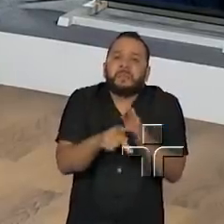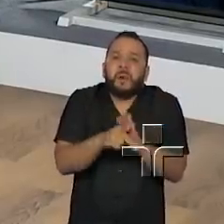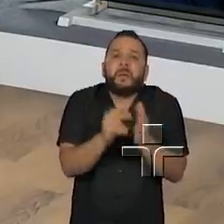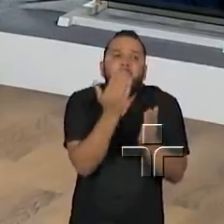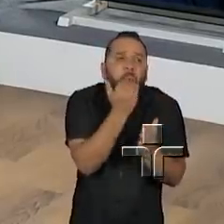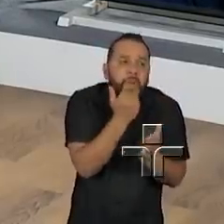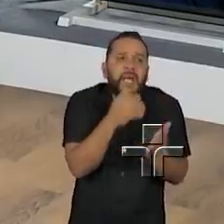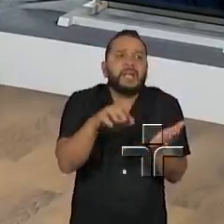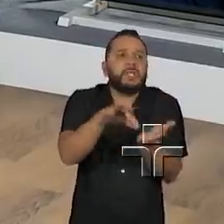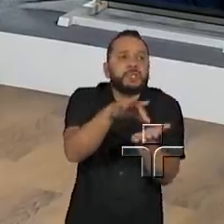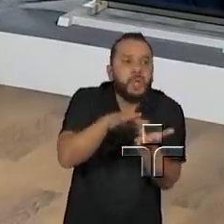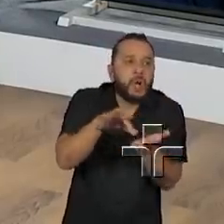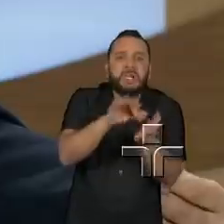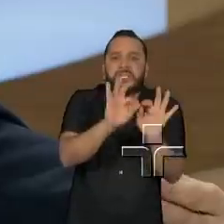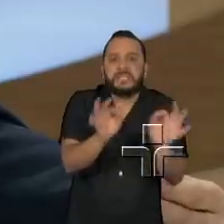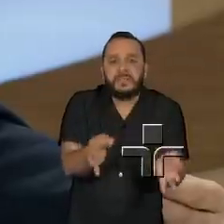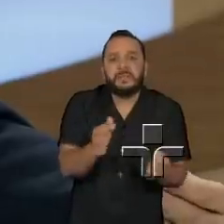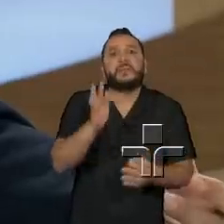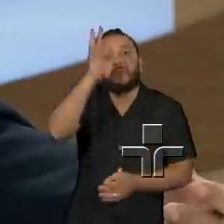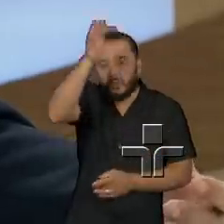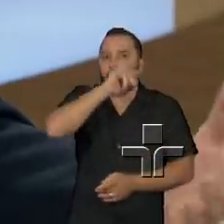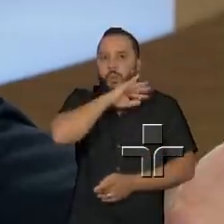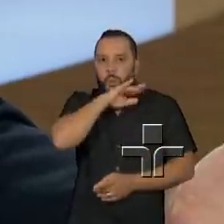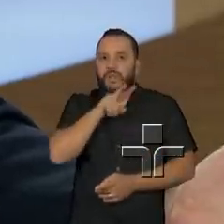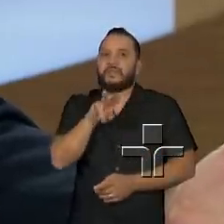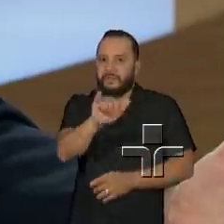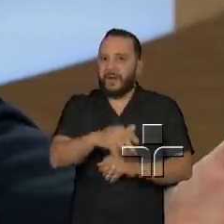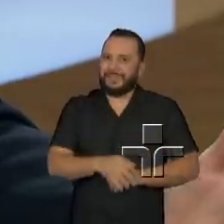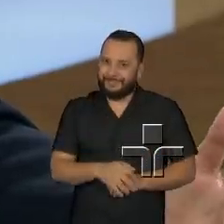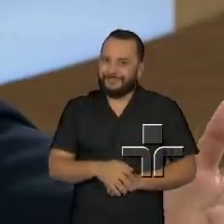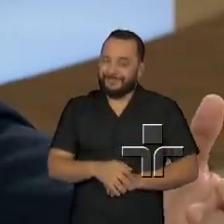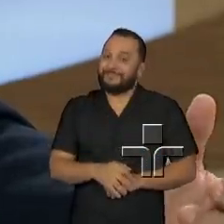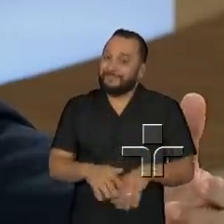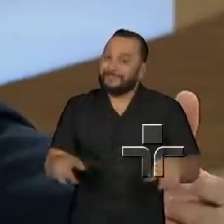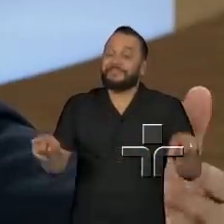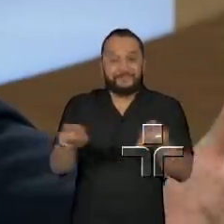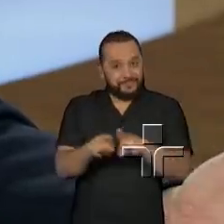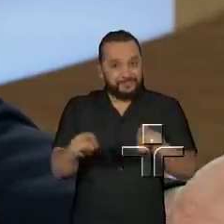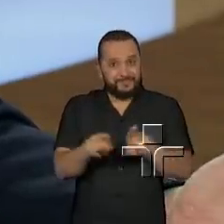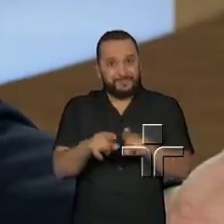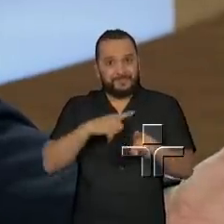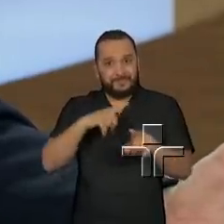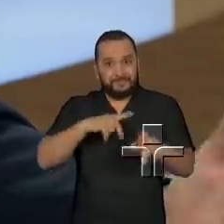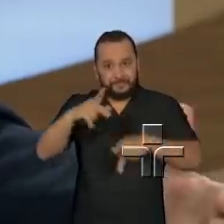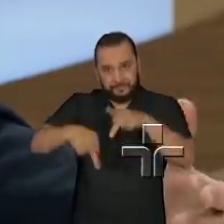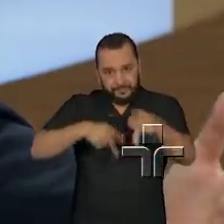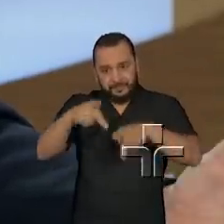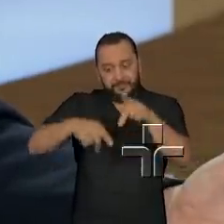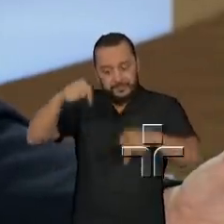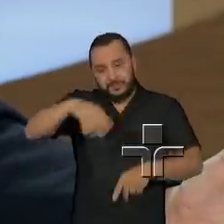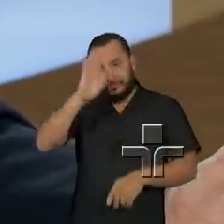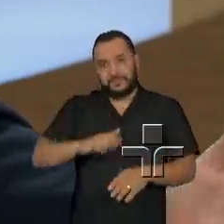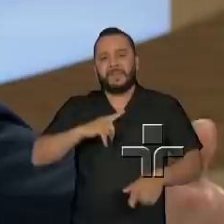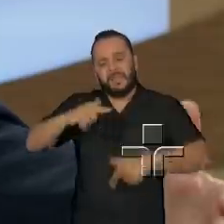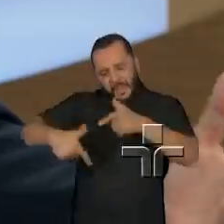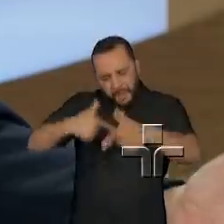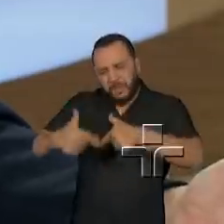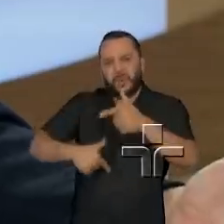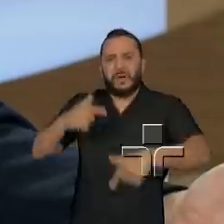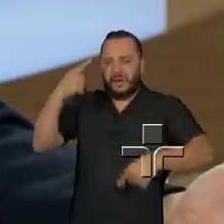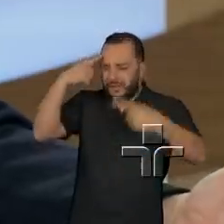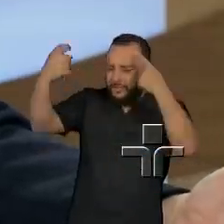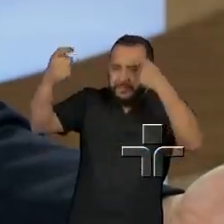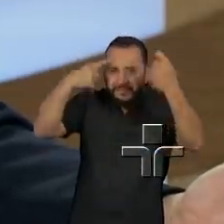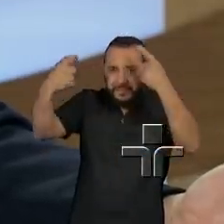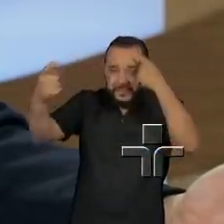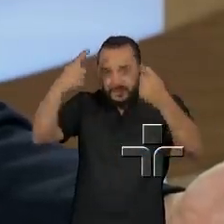ruim. Por outro lado, acho que a nota de otimismo é que nós temos um povo extremamente trabalhador, criativo, e se nós